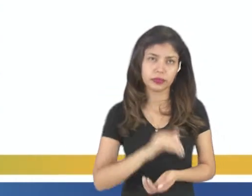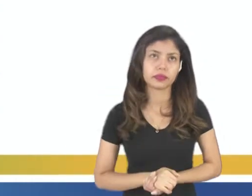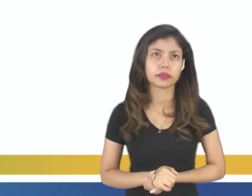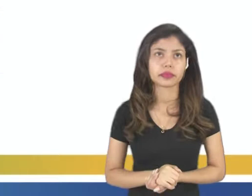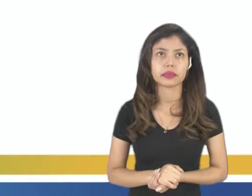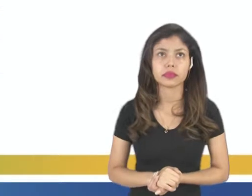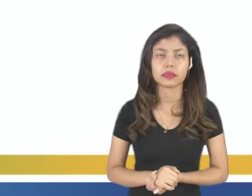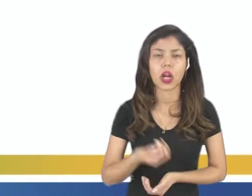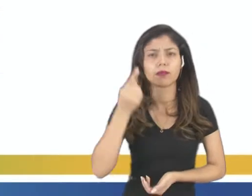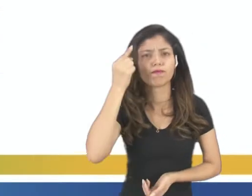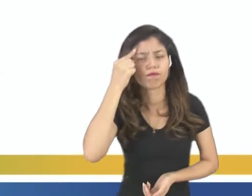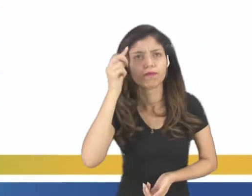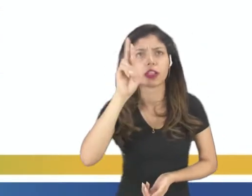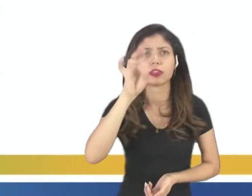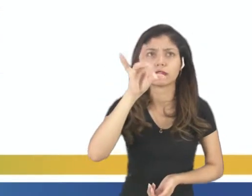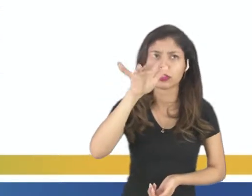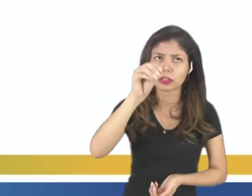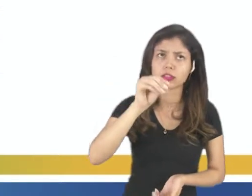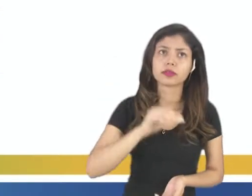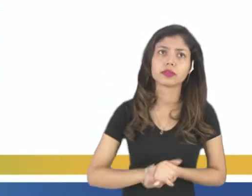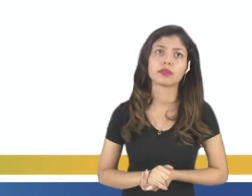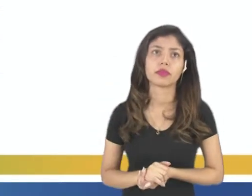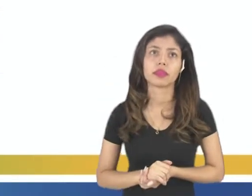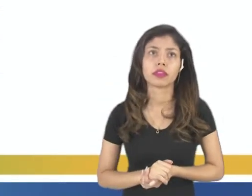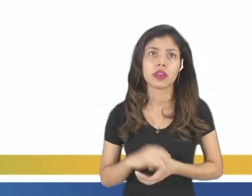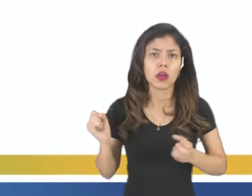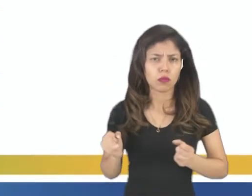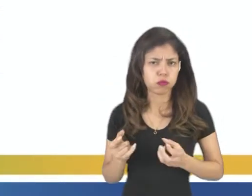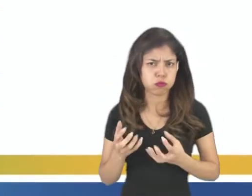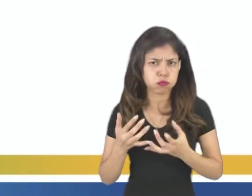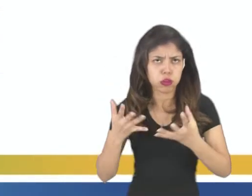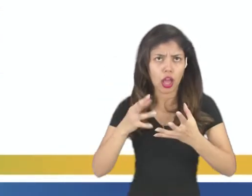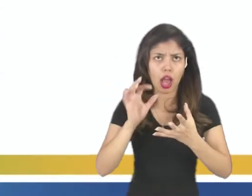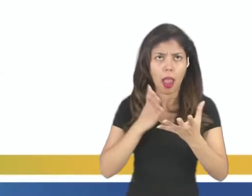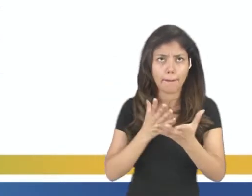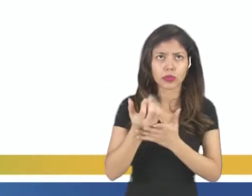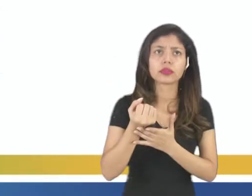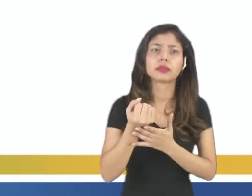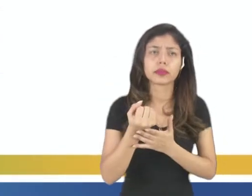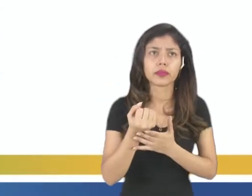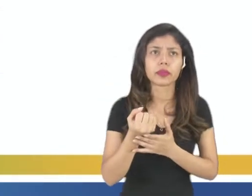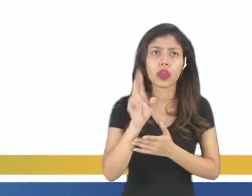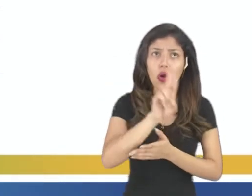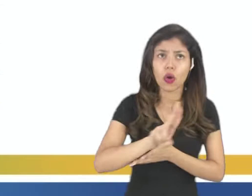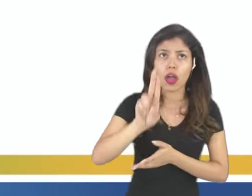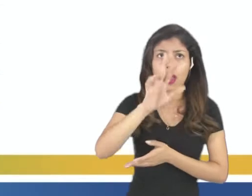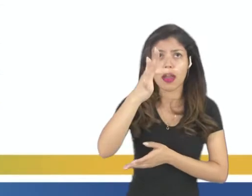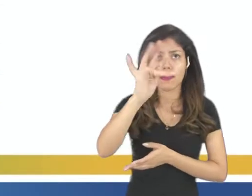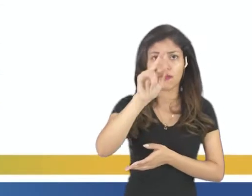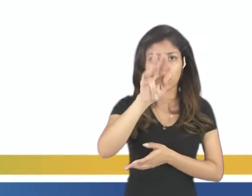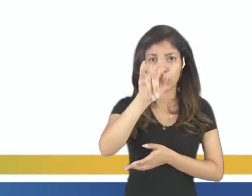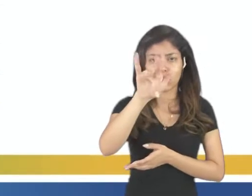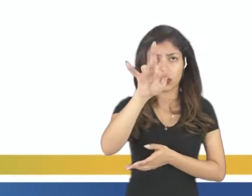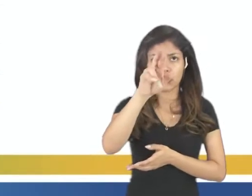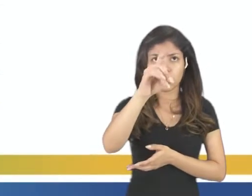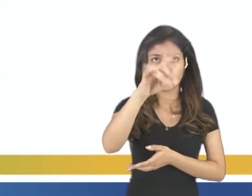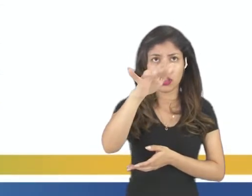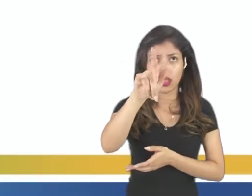dramático, racionalismo, exagero e rebuscamento, uso de figuras de